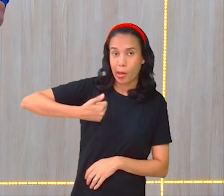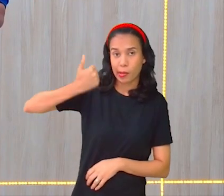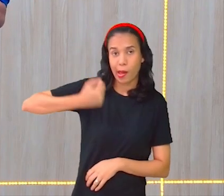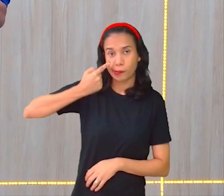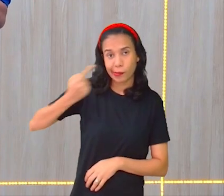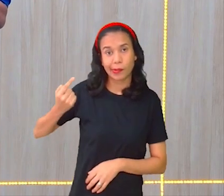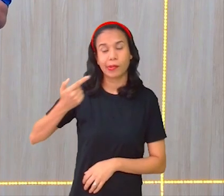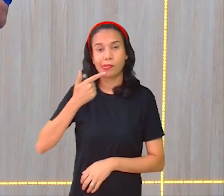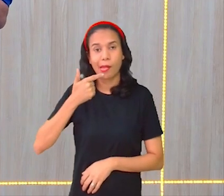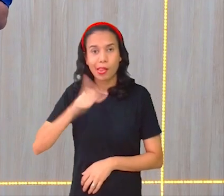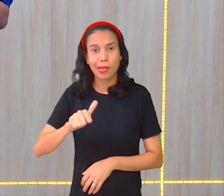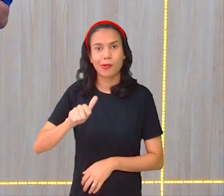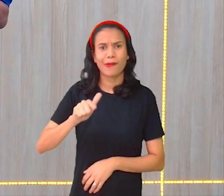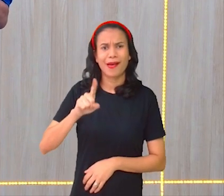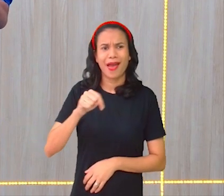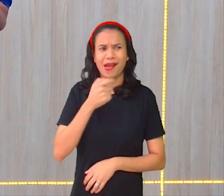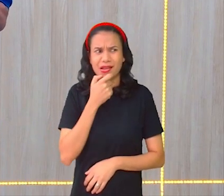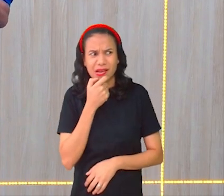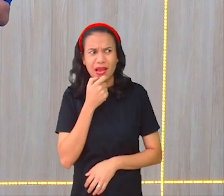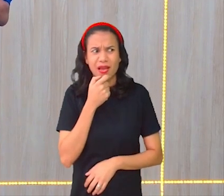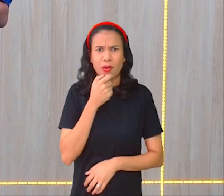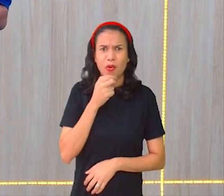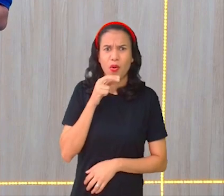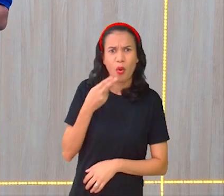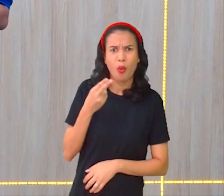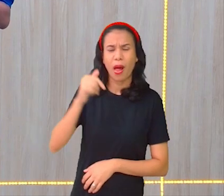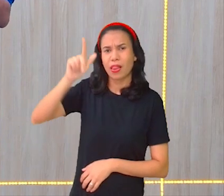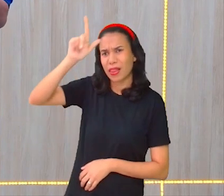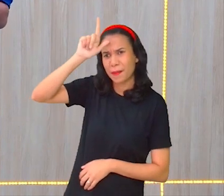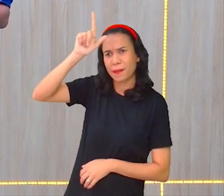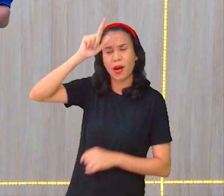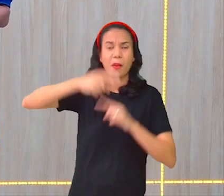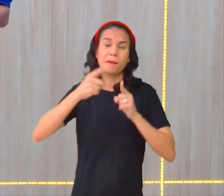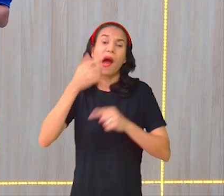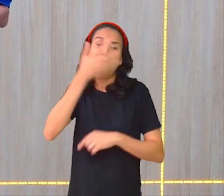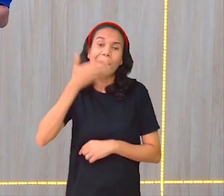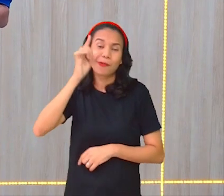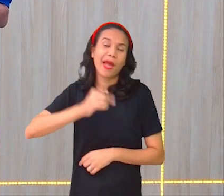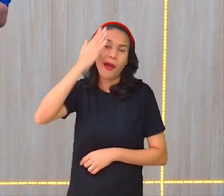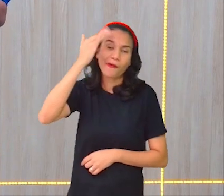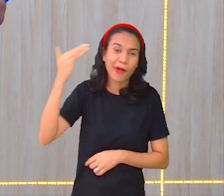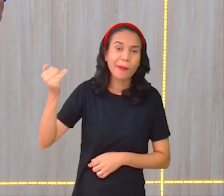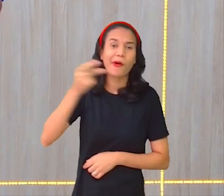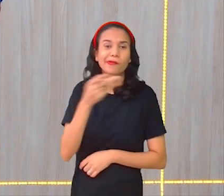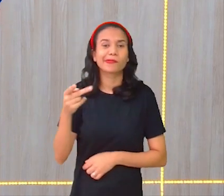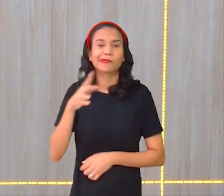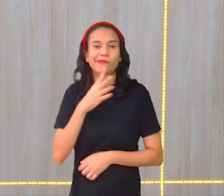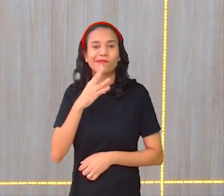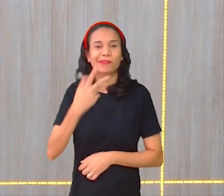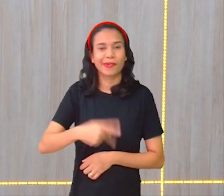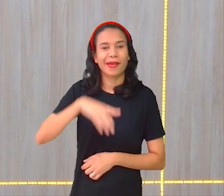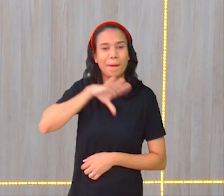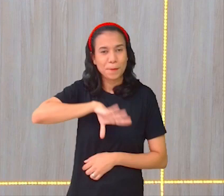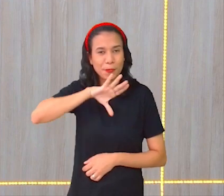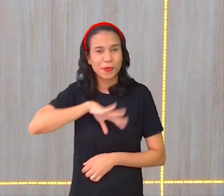Assim, nessa língua que eu nem sei se é inglês, fiquei em dúvida se é inglês ou alemão, mas a música é bem conhecida, né? A gente conhece a versão em